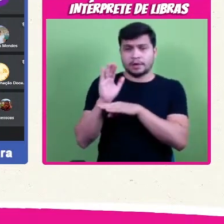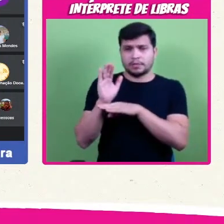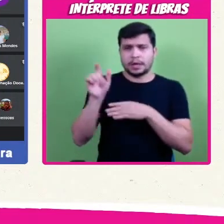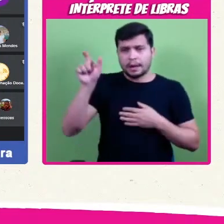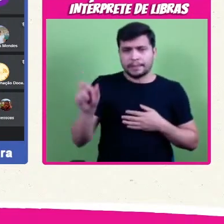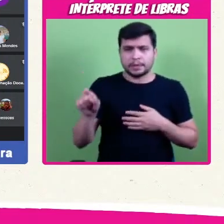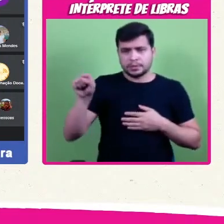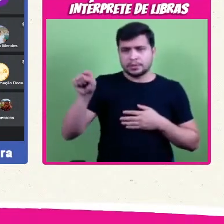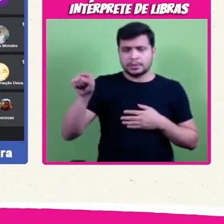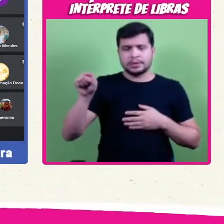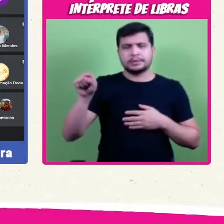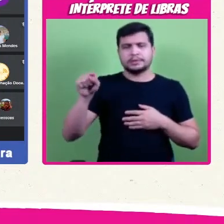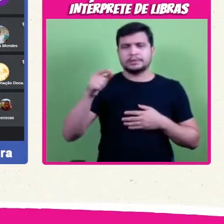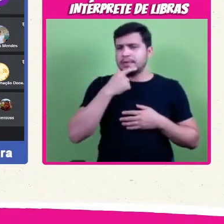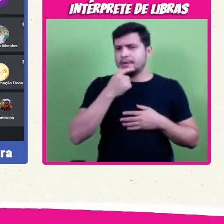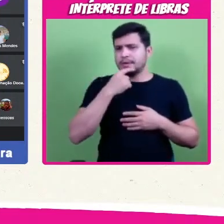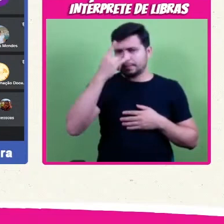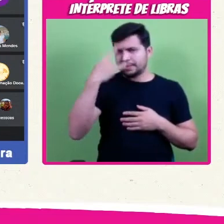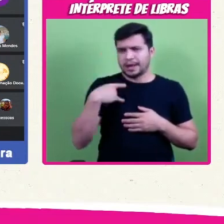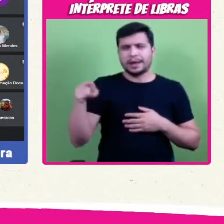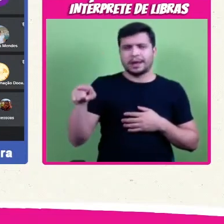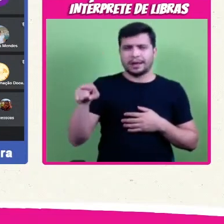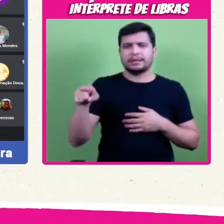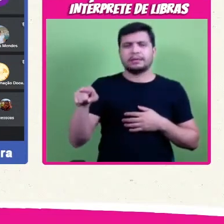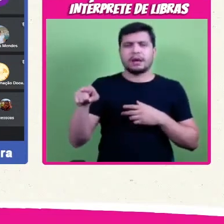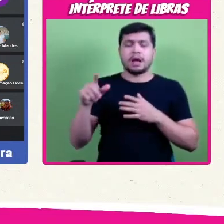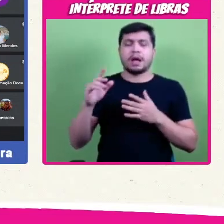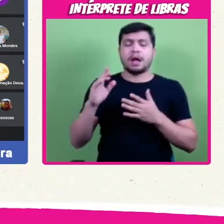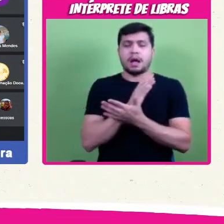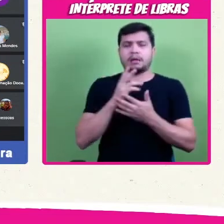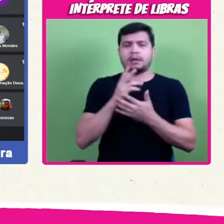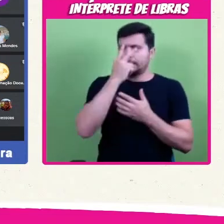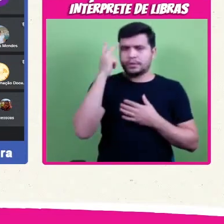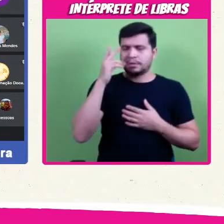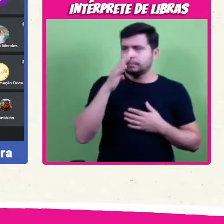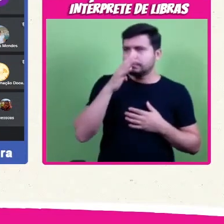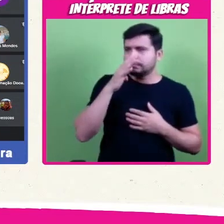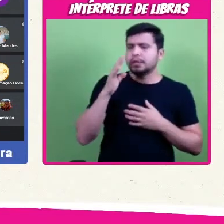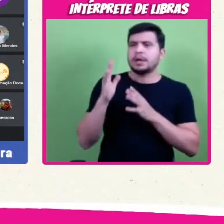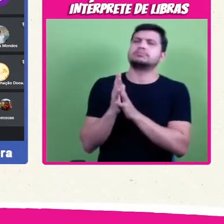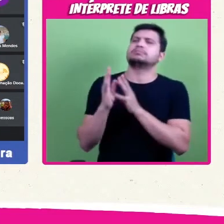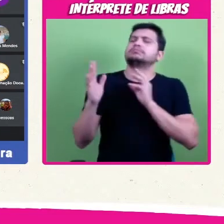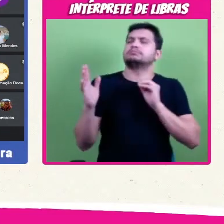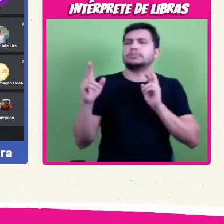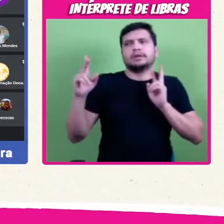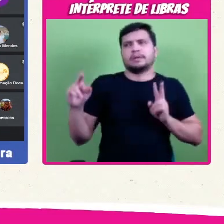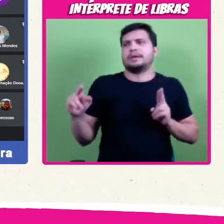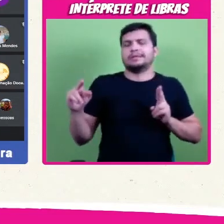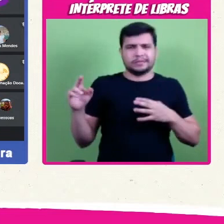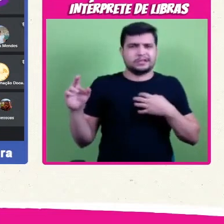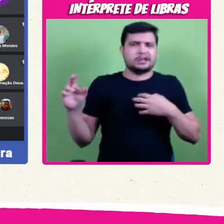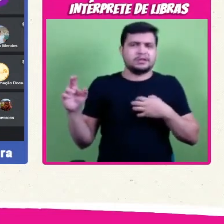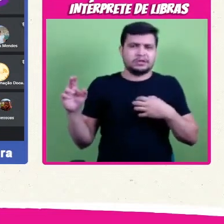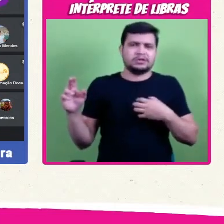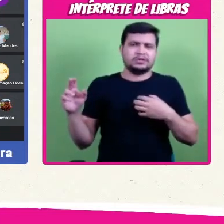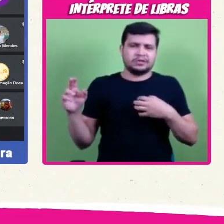né? É uma pessoa que dizia que não gostava de ninguém, e era questionado, né? Sobre a